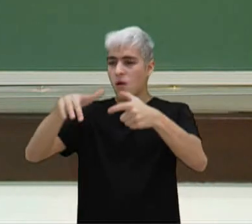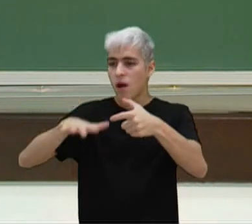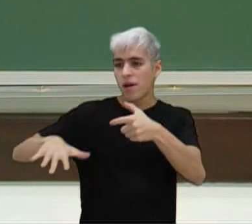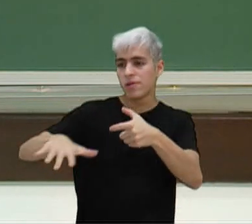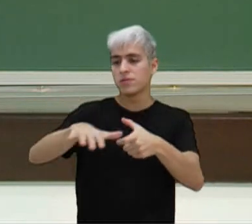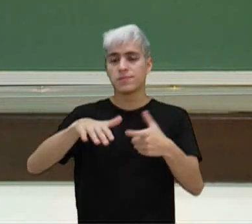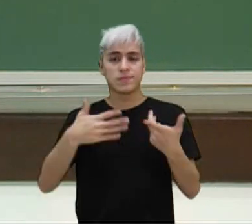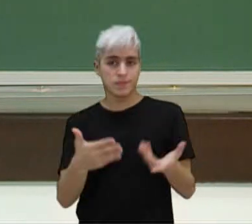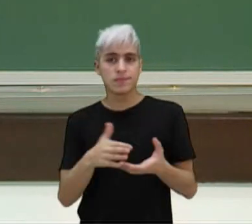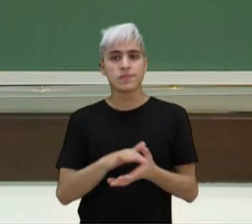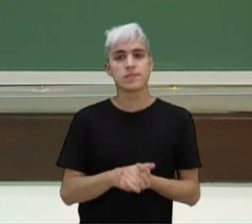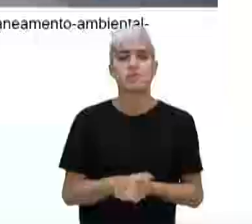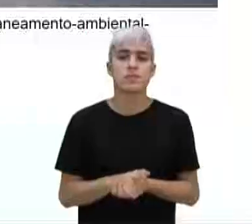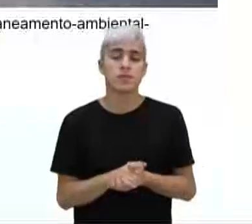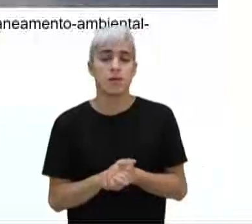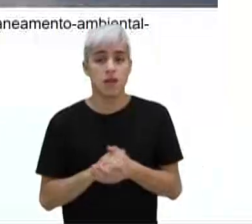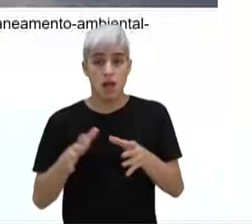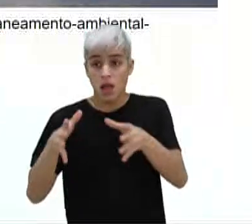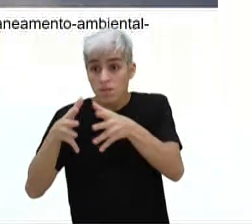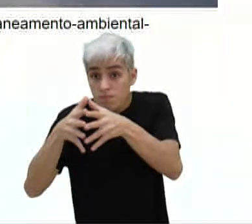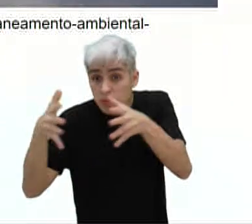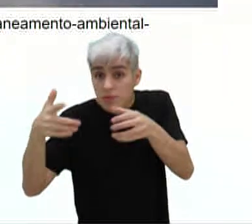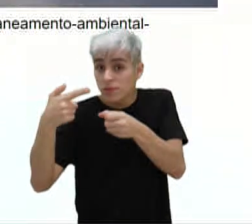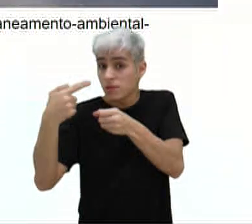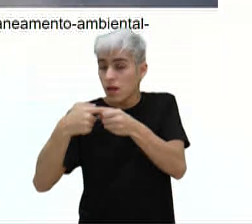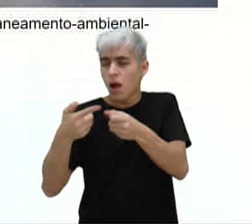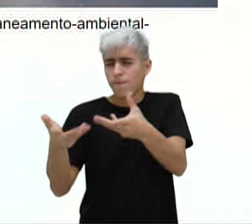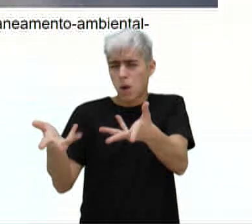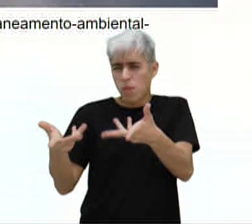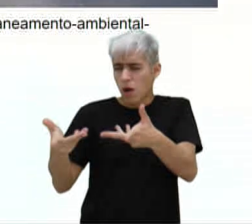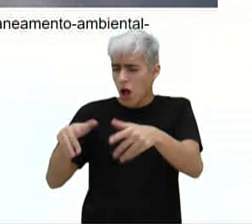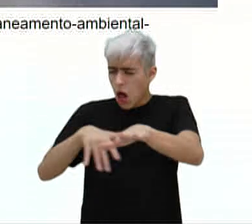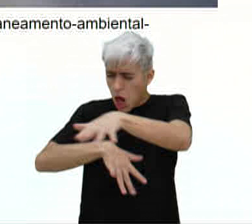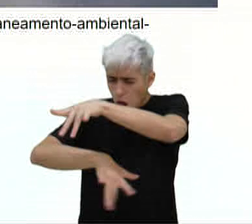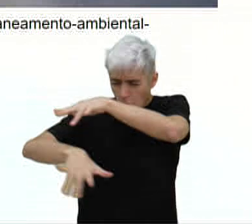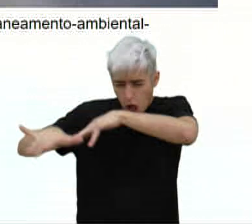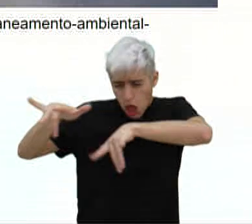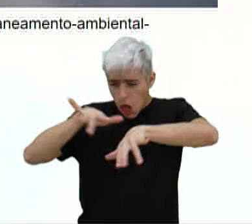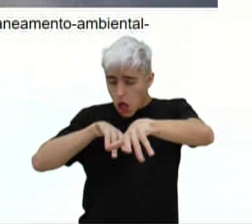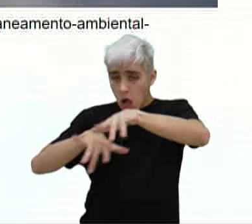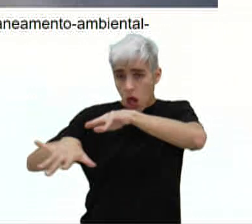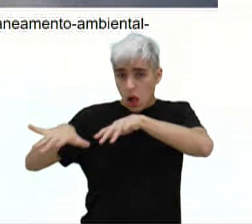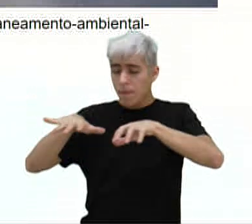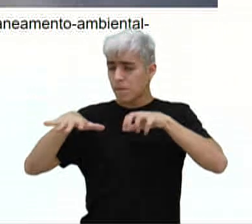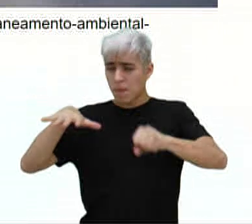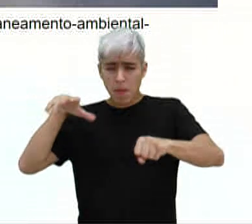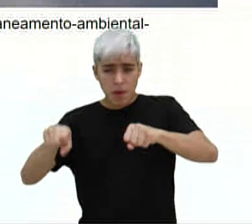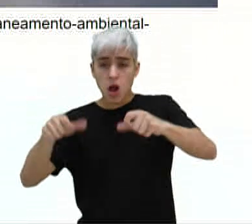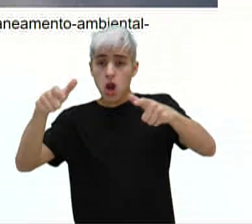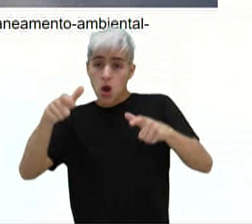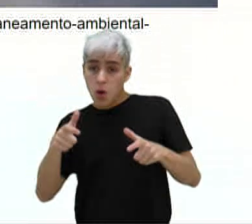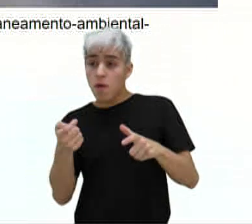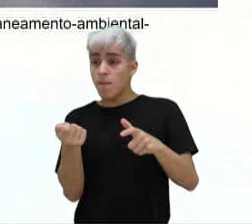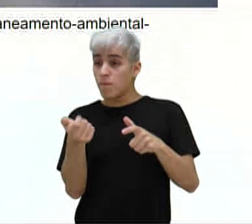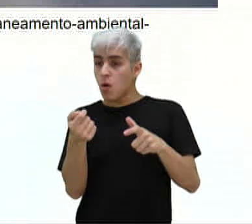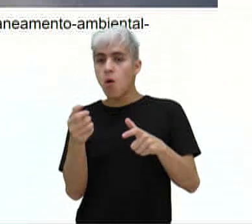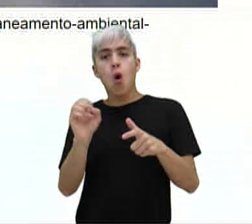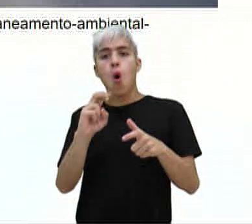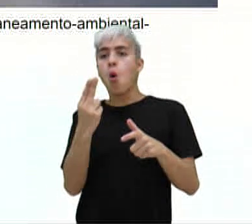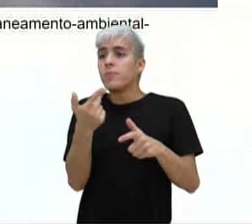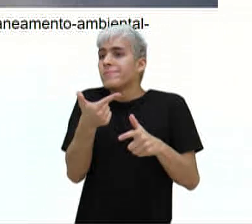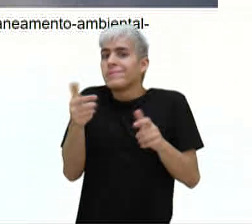aí. Então, o crescimento urbano acelerado e desordenado, mais ocupação de áreas com pouca ou